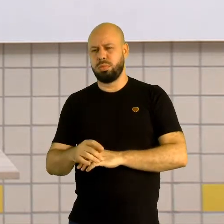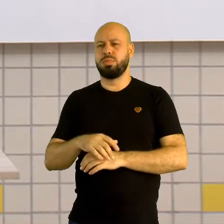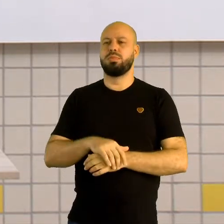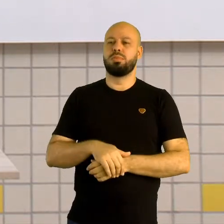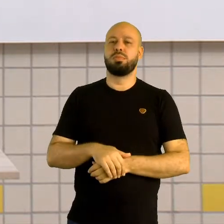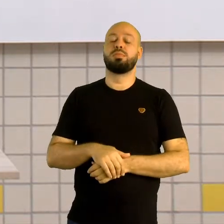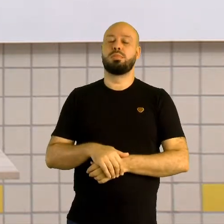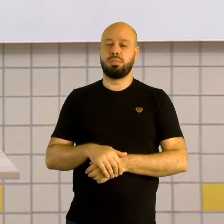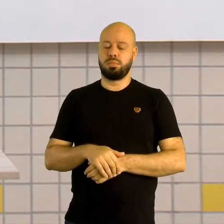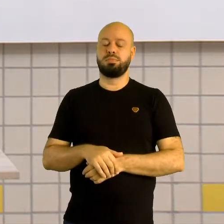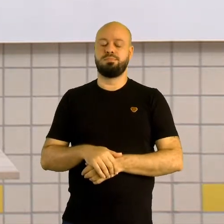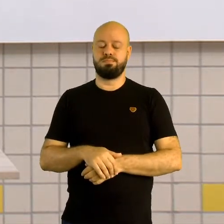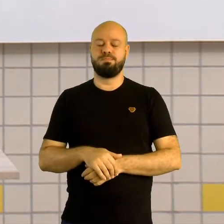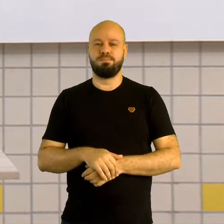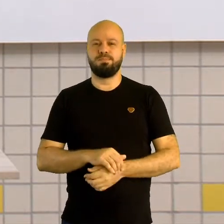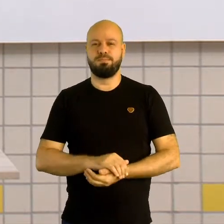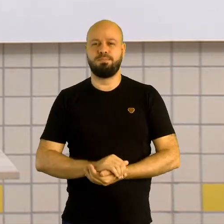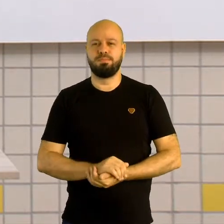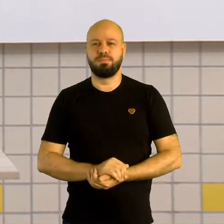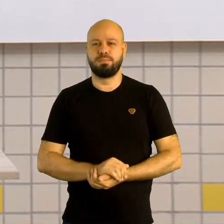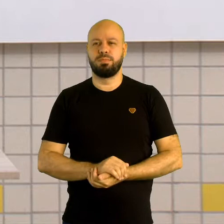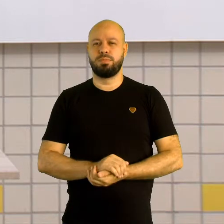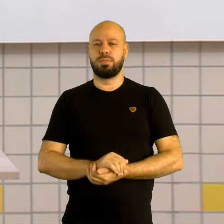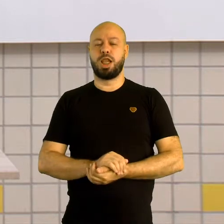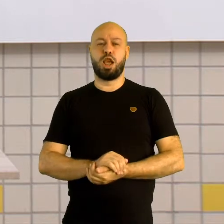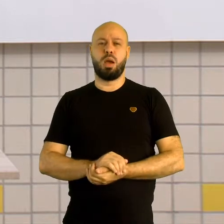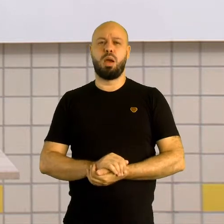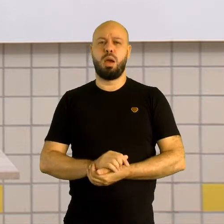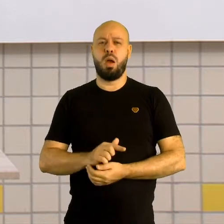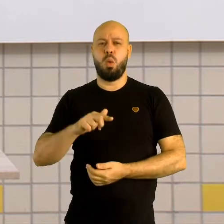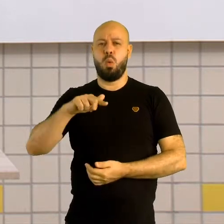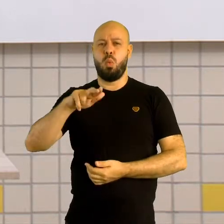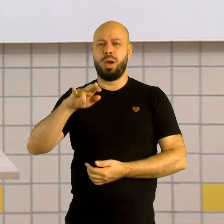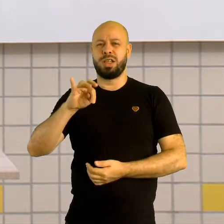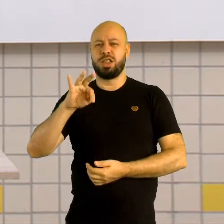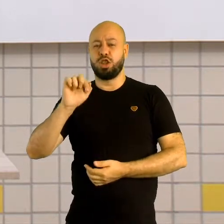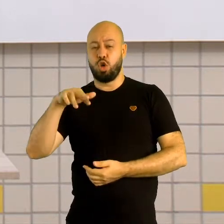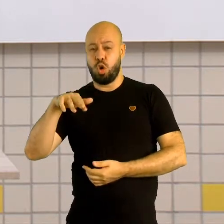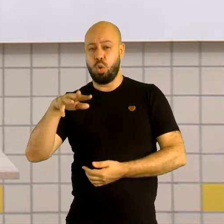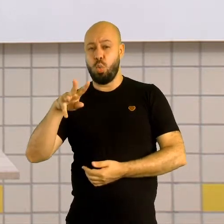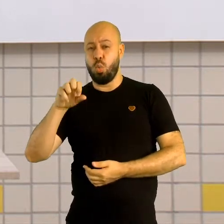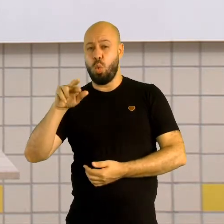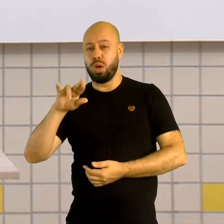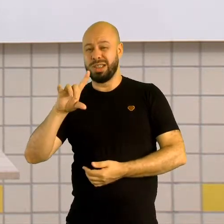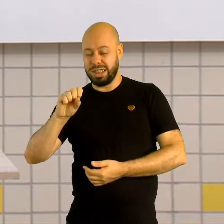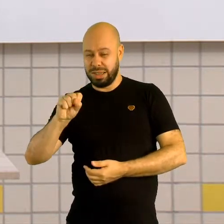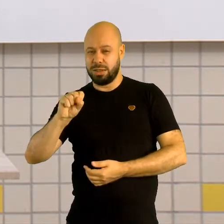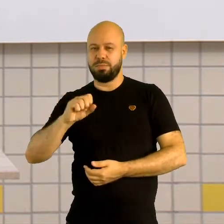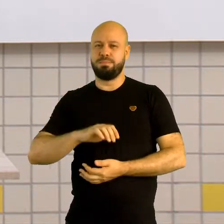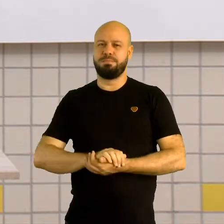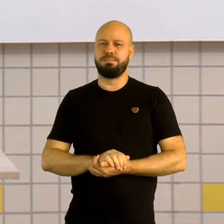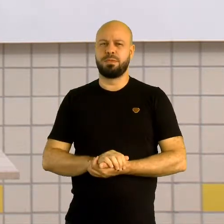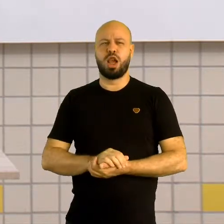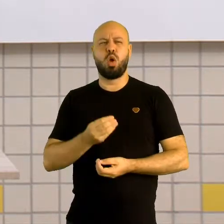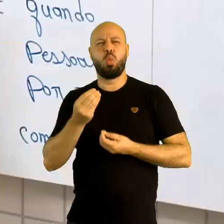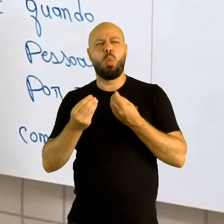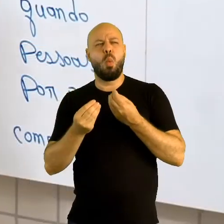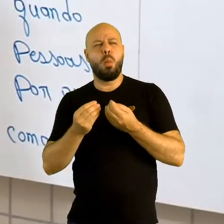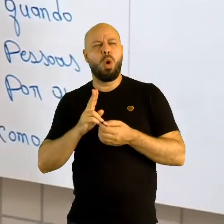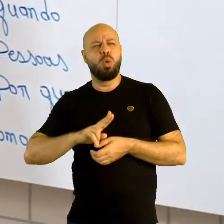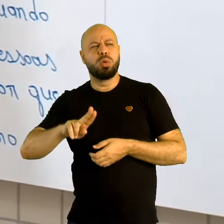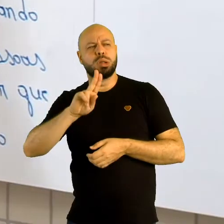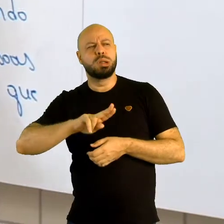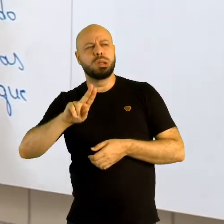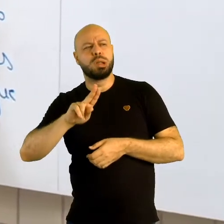WH questions, ok? Question words, certo? Agora vamos ver a aplicabilidade de cada